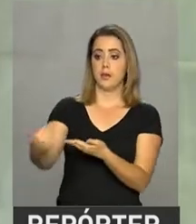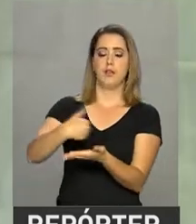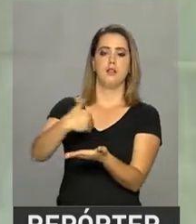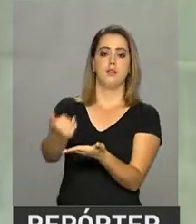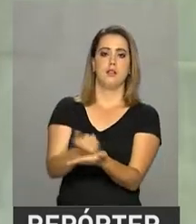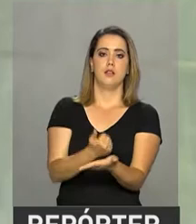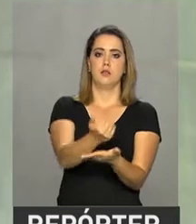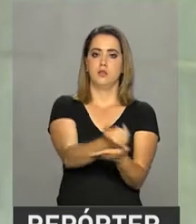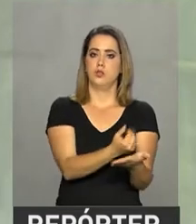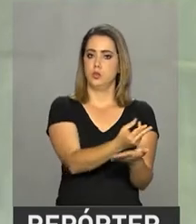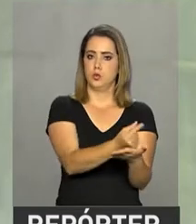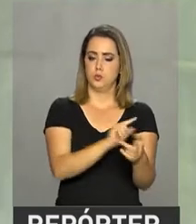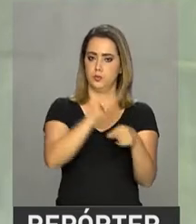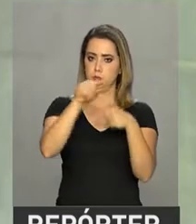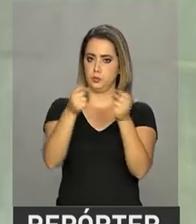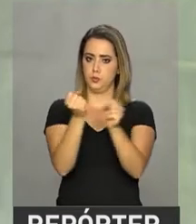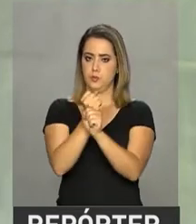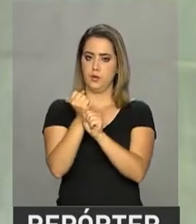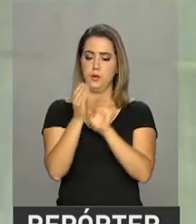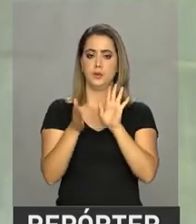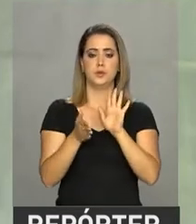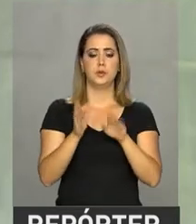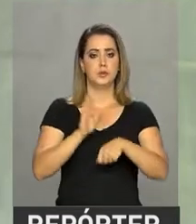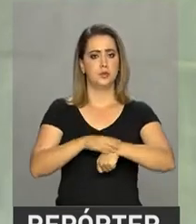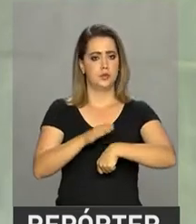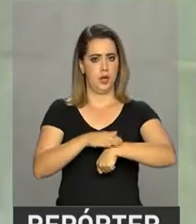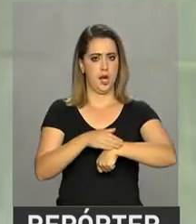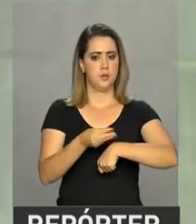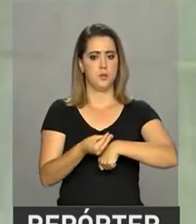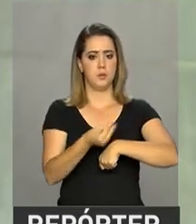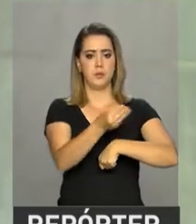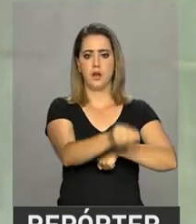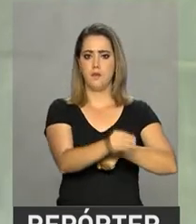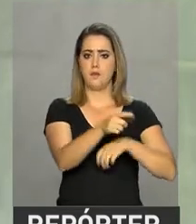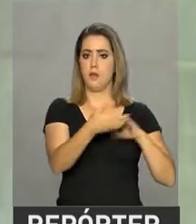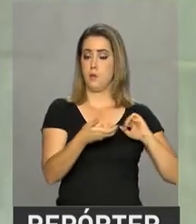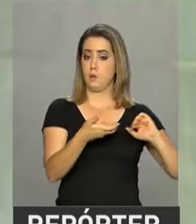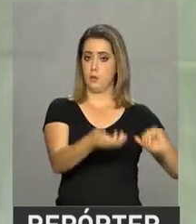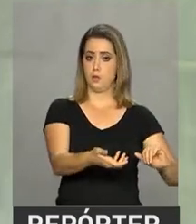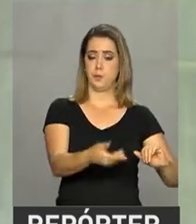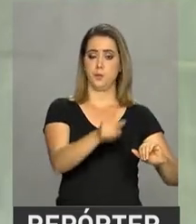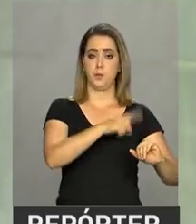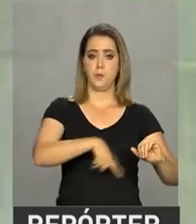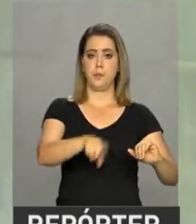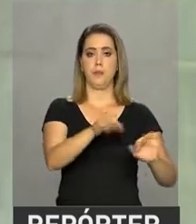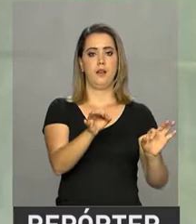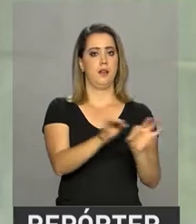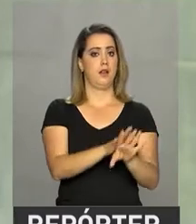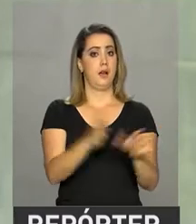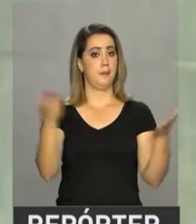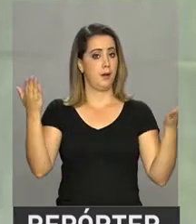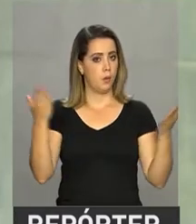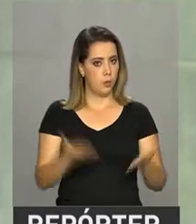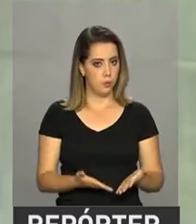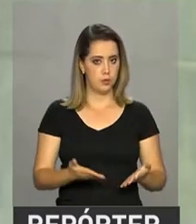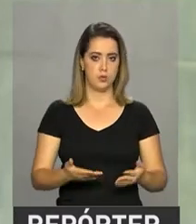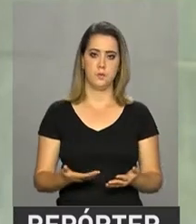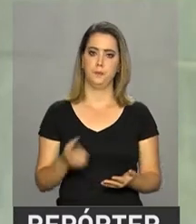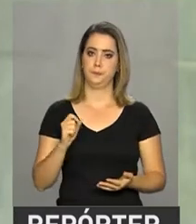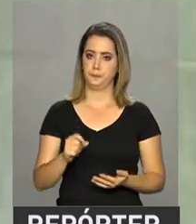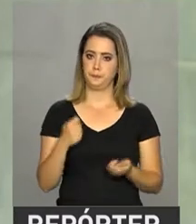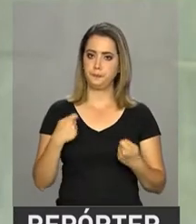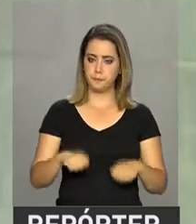ano o prazo para o governo federal enviar esse projeto ao congresso nacional termina hoje o